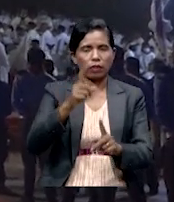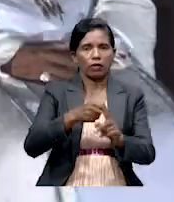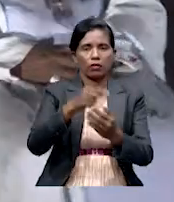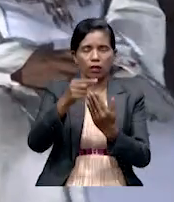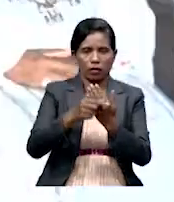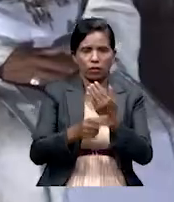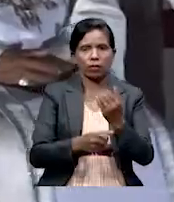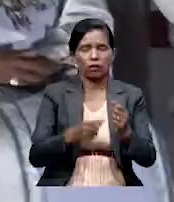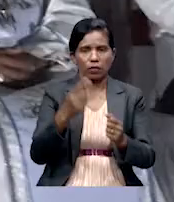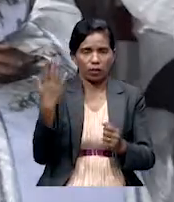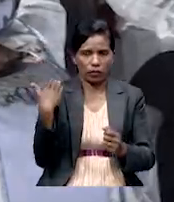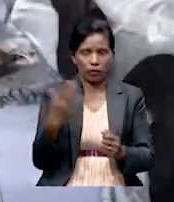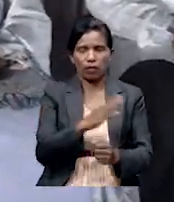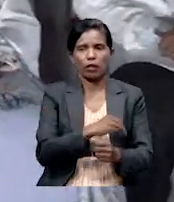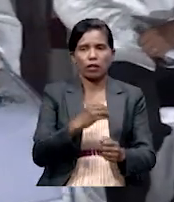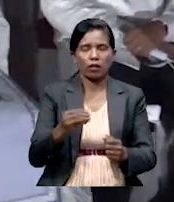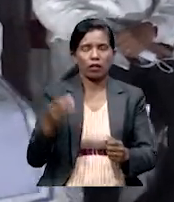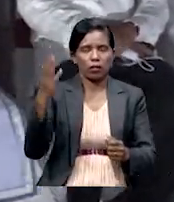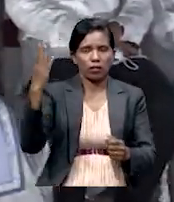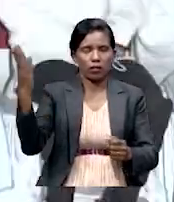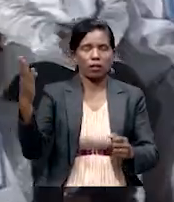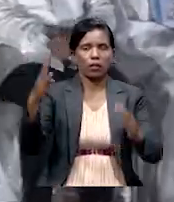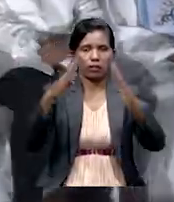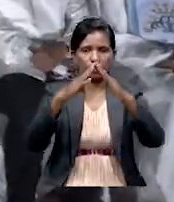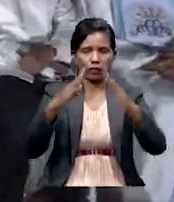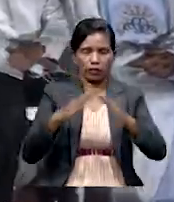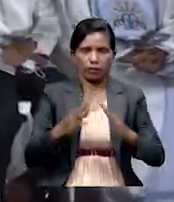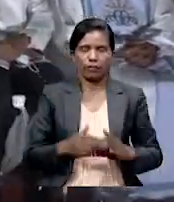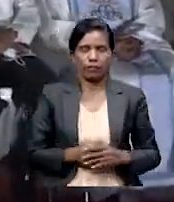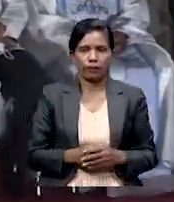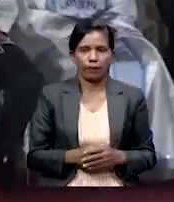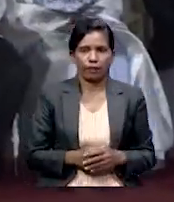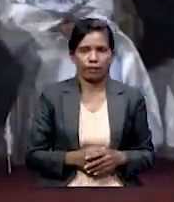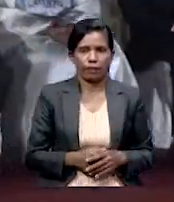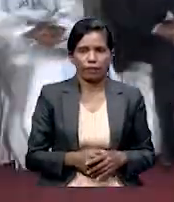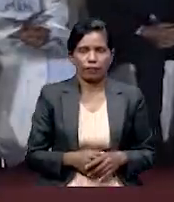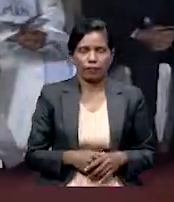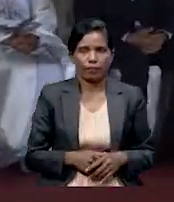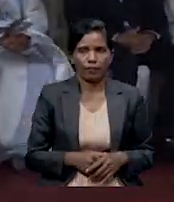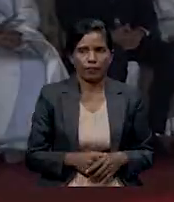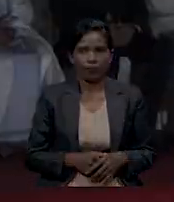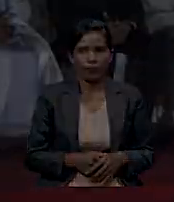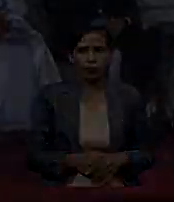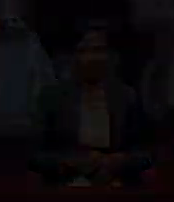Agosto Foinlalesne e a Basílica São Pedro Vaticano. Adereto Ximenes, Agostinho da Costa, Diamen.